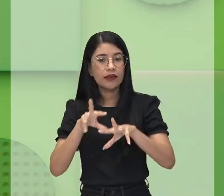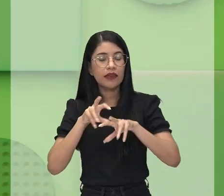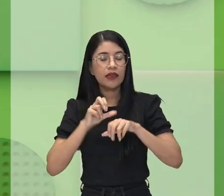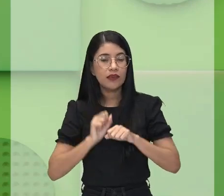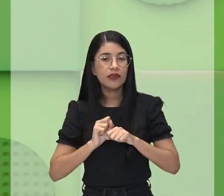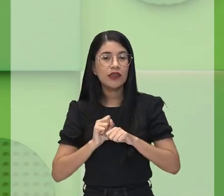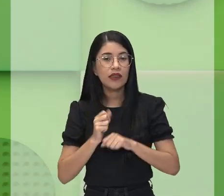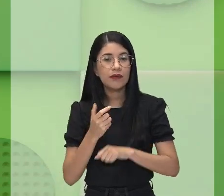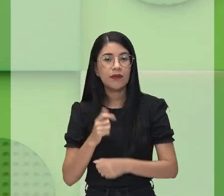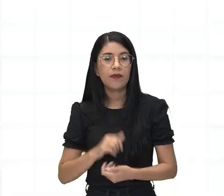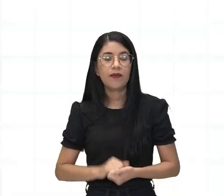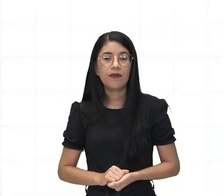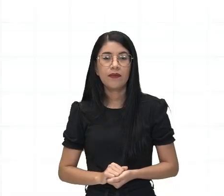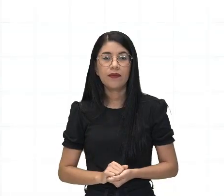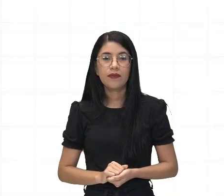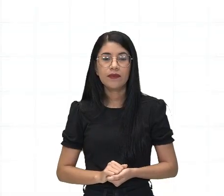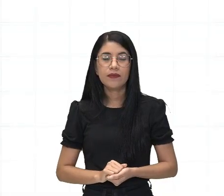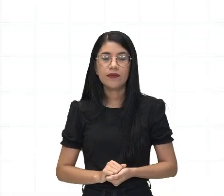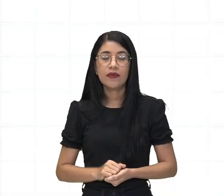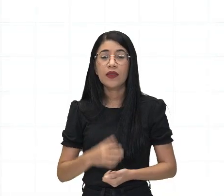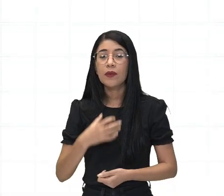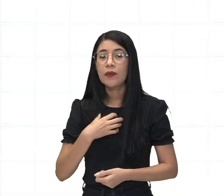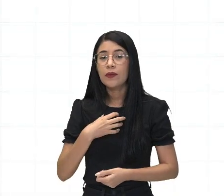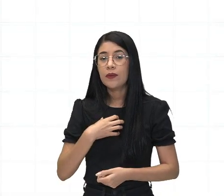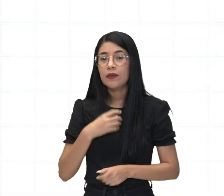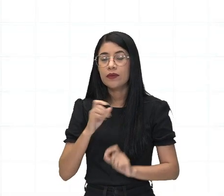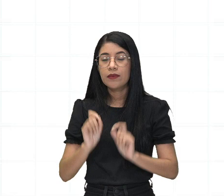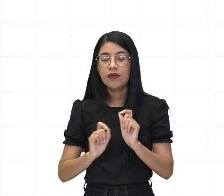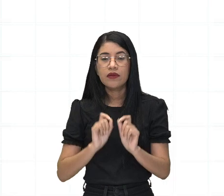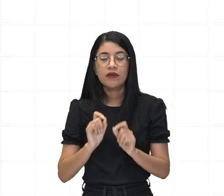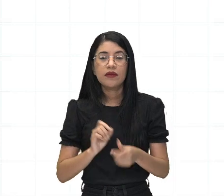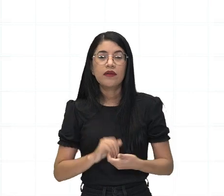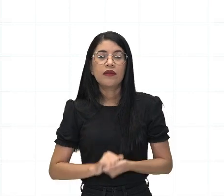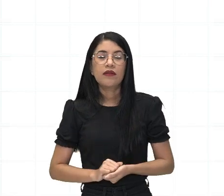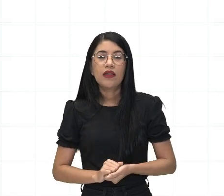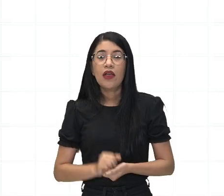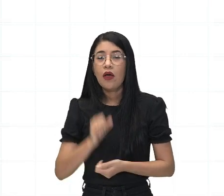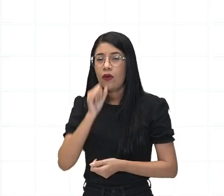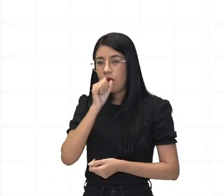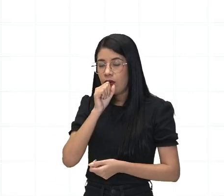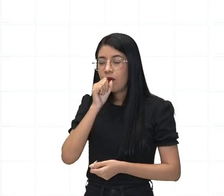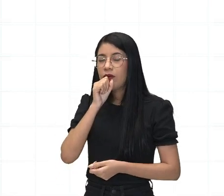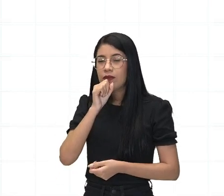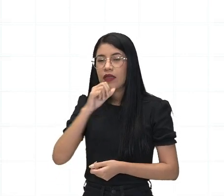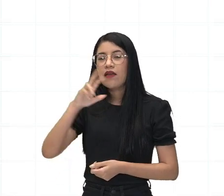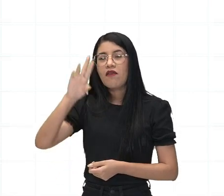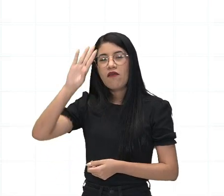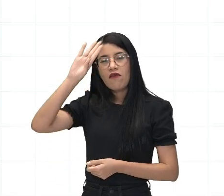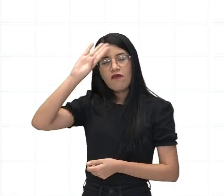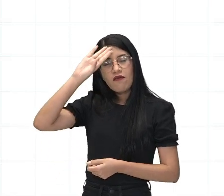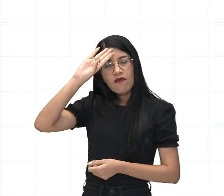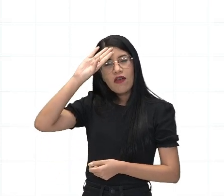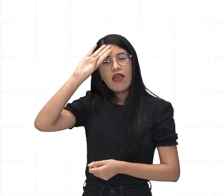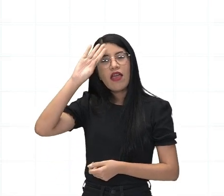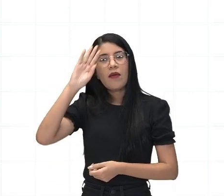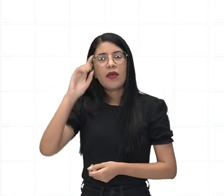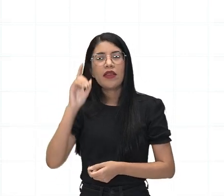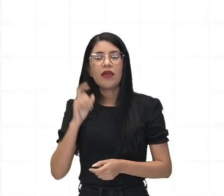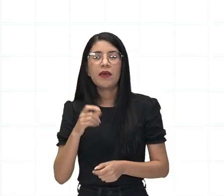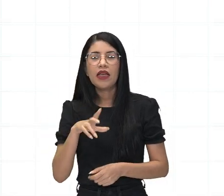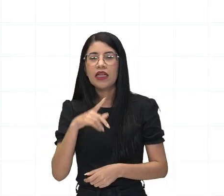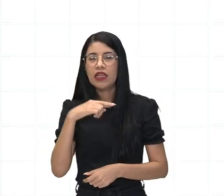outra pessoa, tá bom? Vamos ver aí os sinais e sintomas: tosse, febre, dificuldade